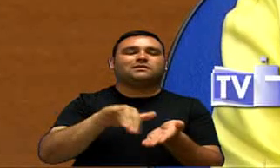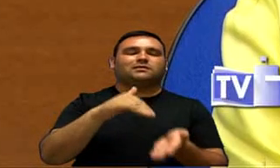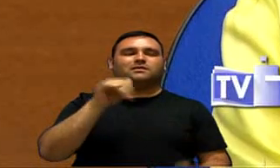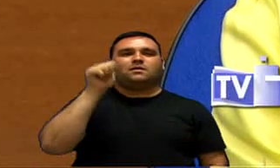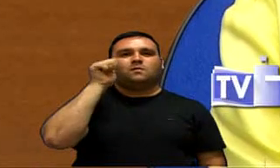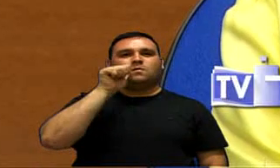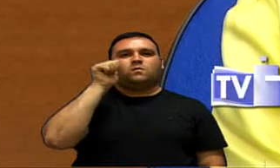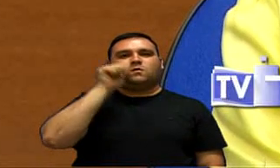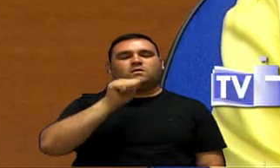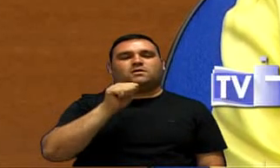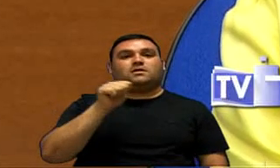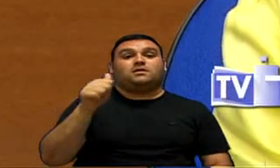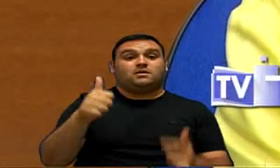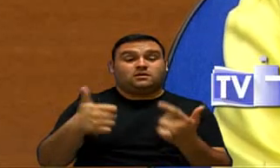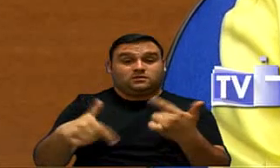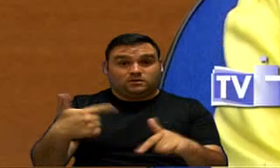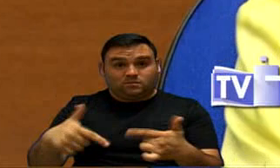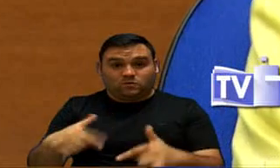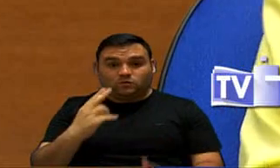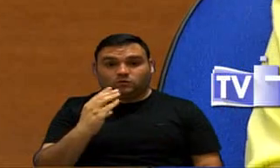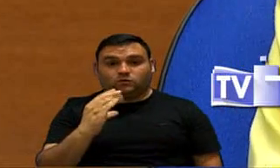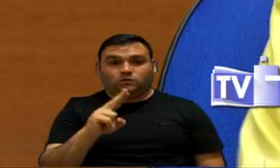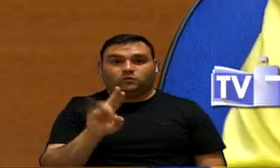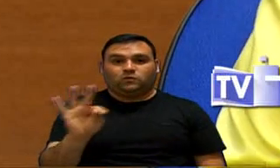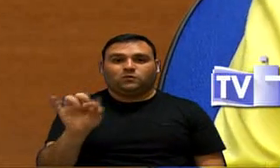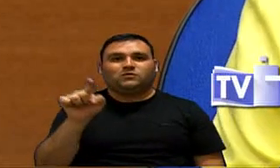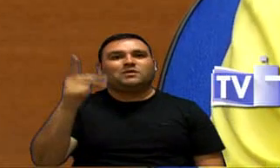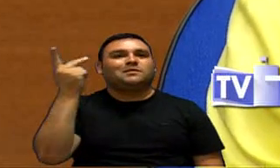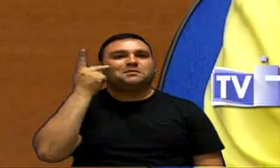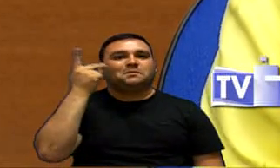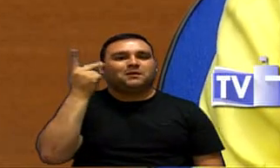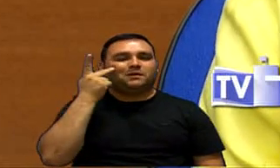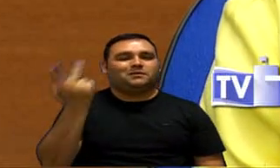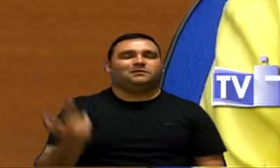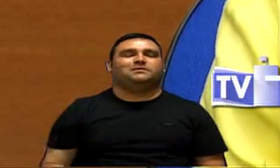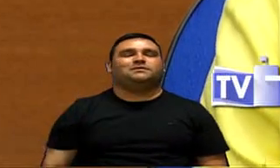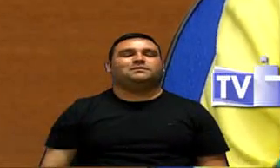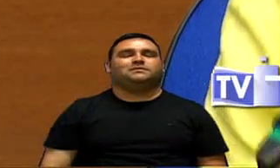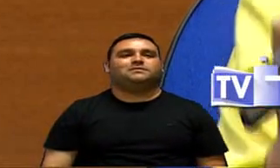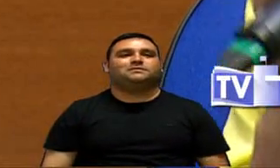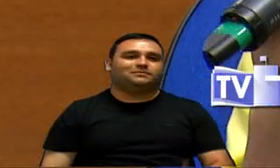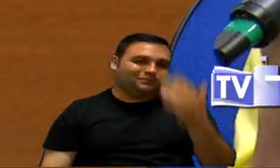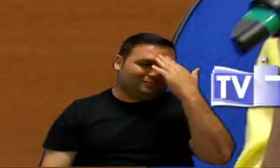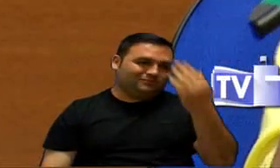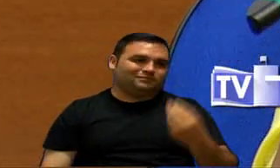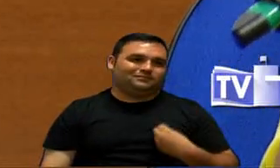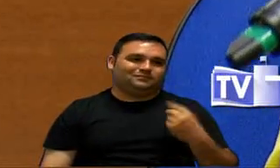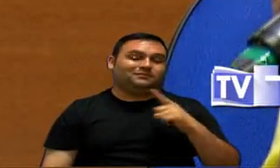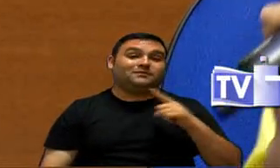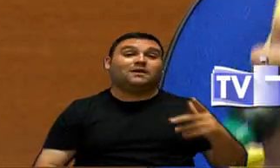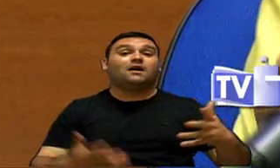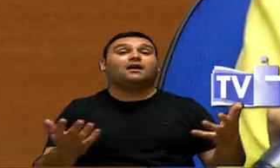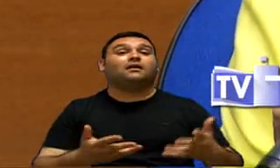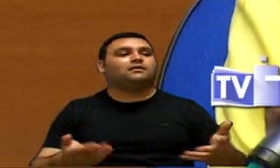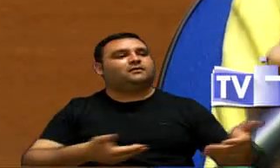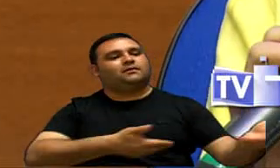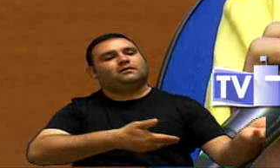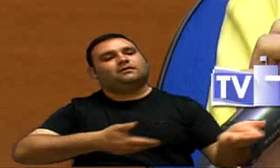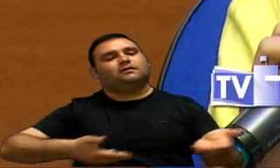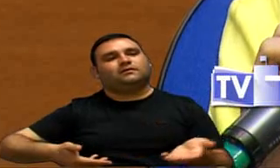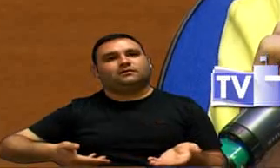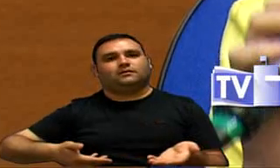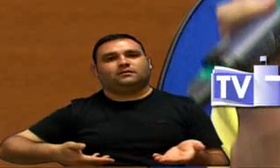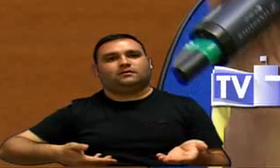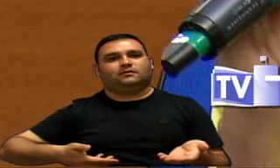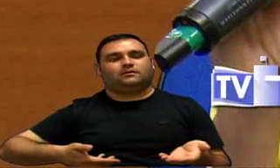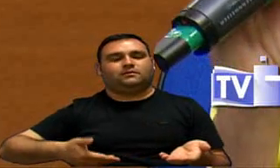secretária da Mulher Trabalhadora da CUT de São Paulo. Obrigada pela presença. Agora nós vamos convidar,